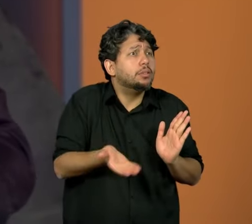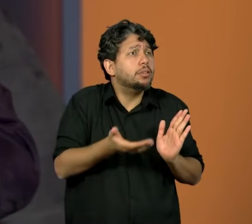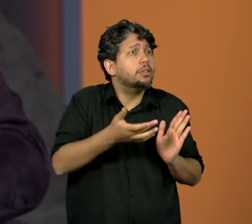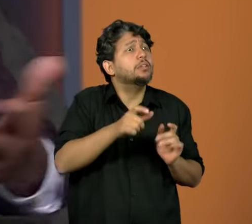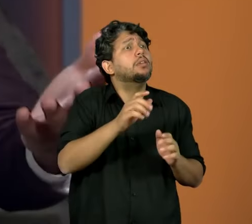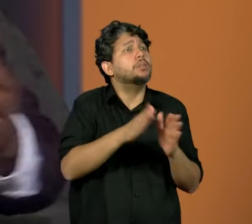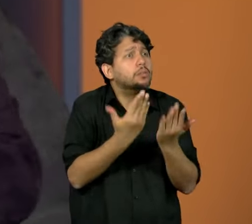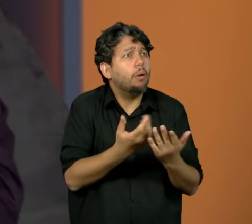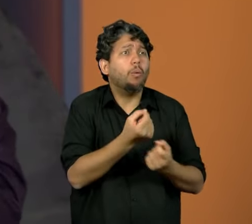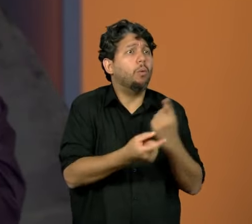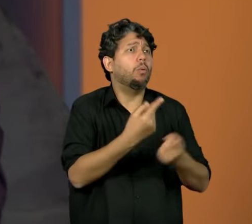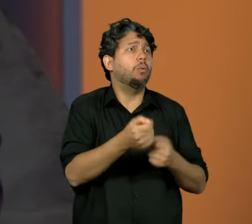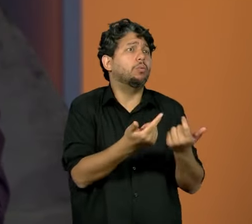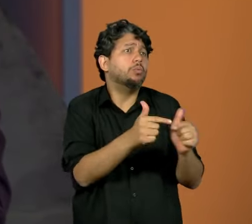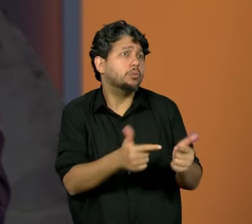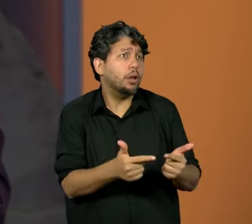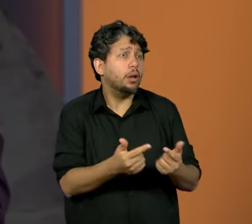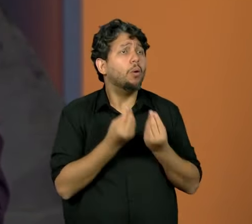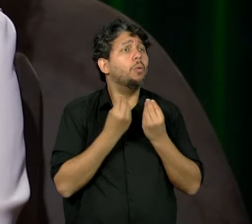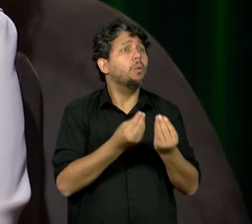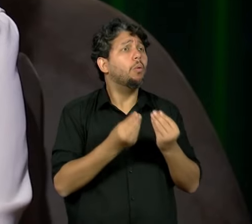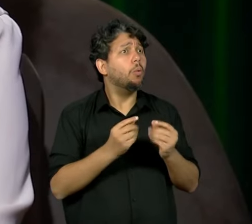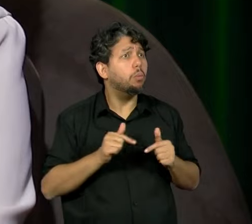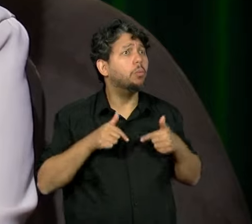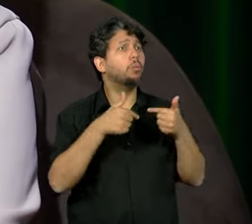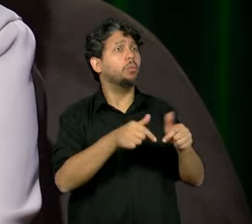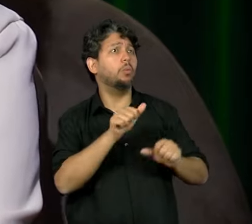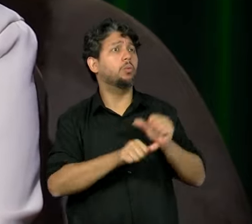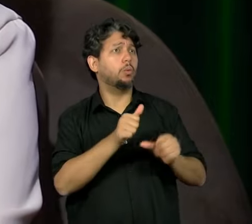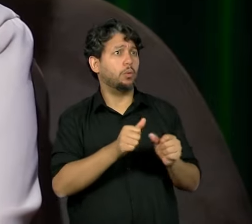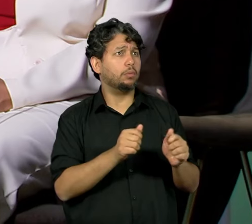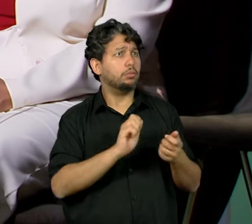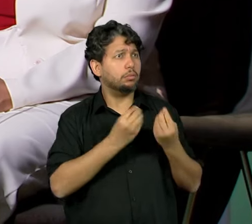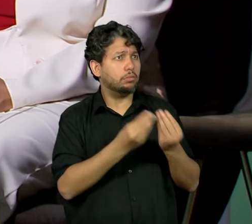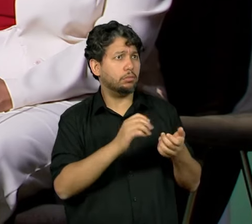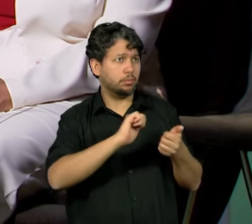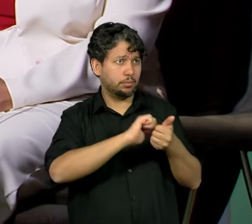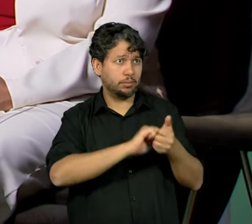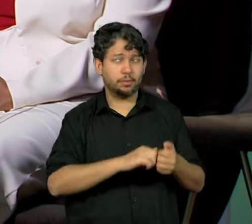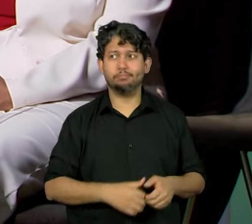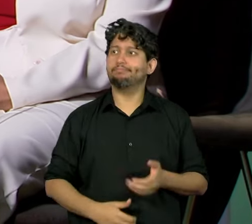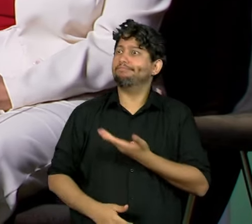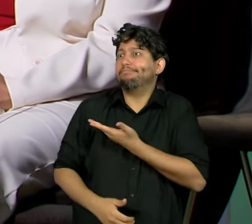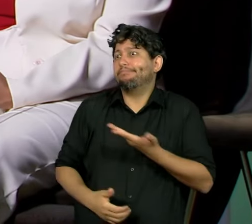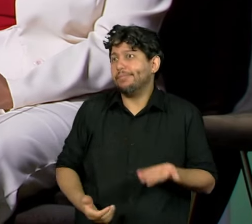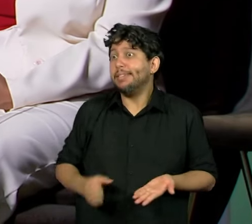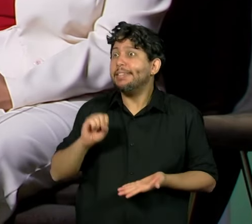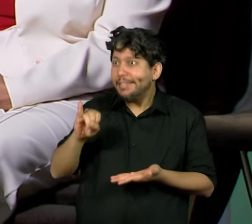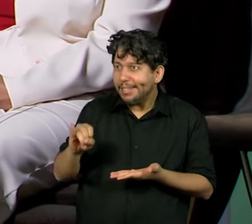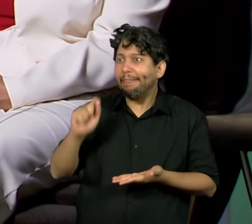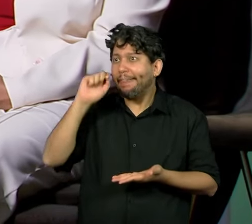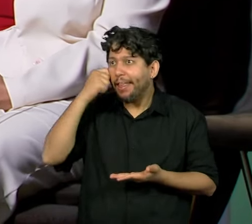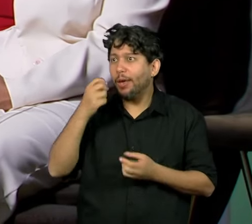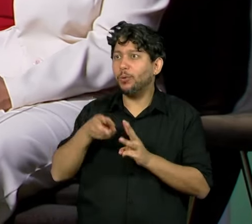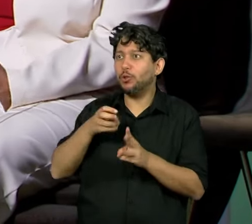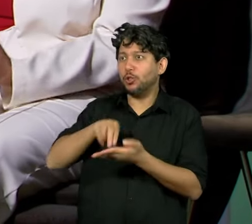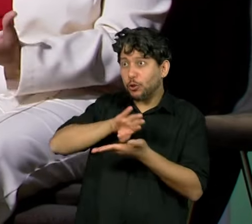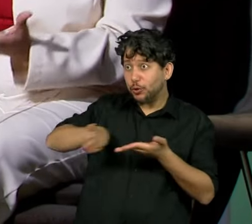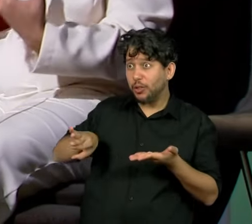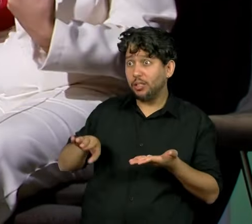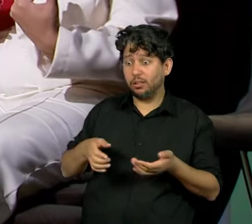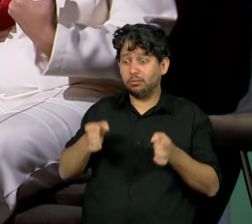alguma produção de qualidade nessa questão? Então, quando ele faz a pergunta, se nós tirarmos a história, tirarmos os negros e indígenas, não temos nada. Bom,